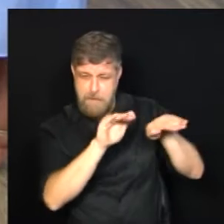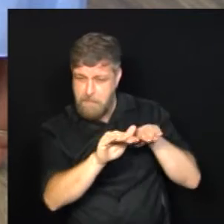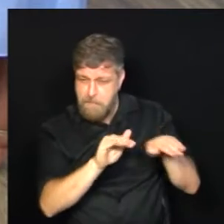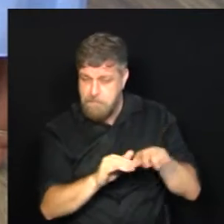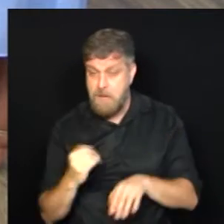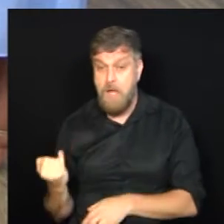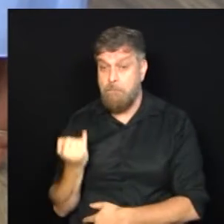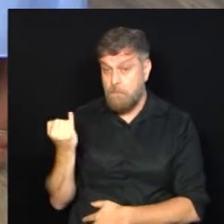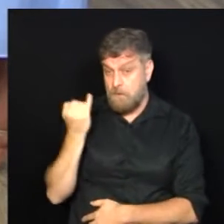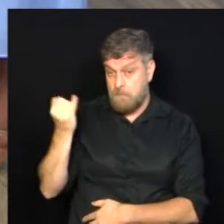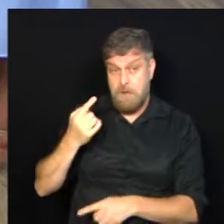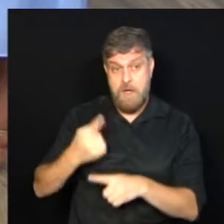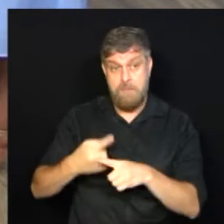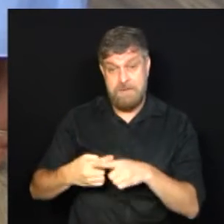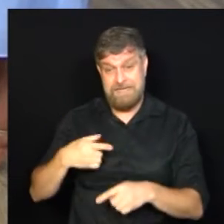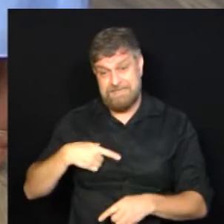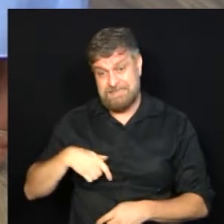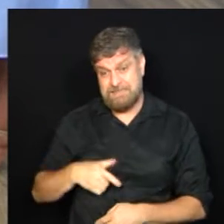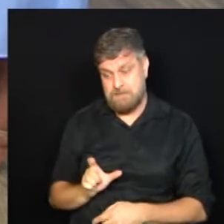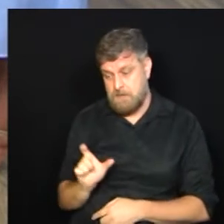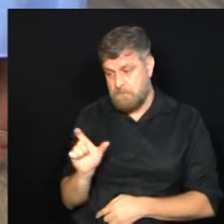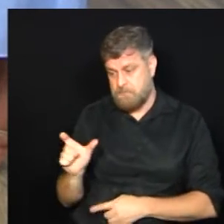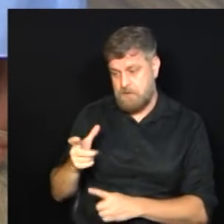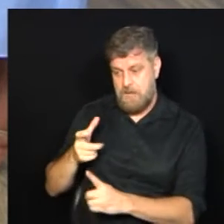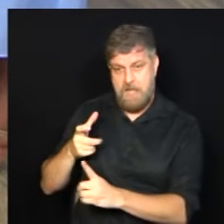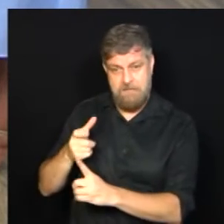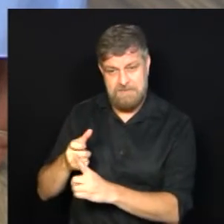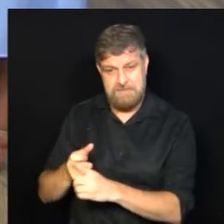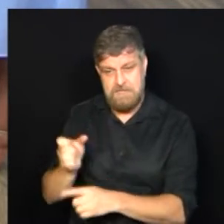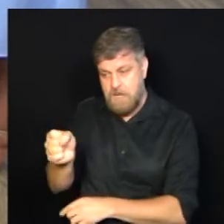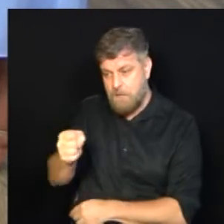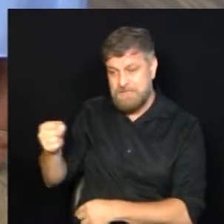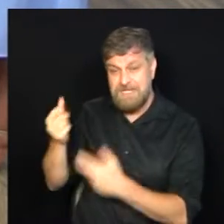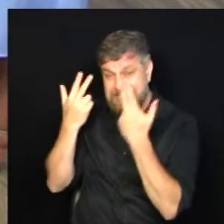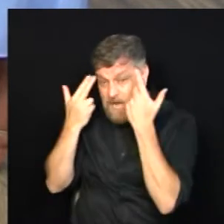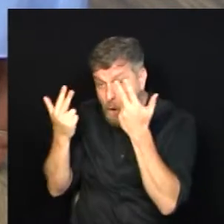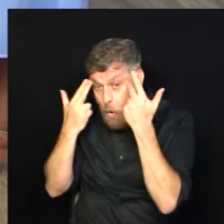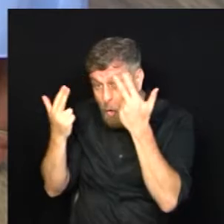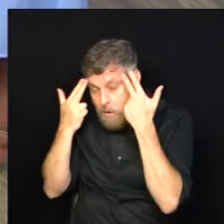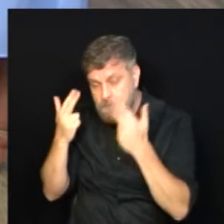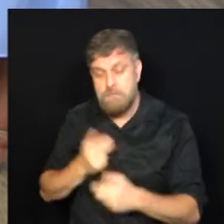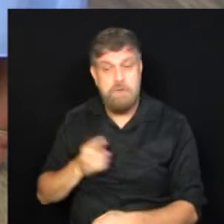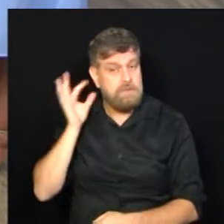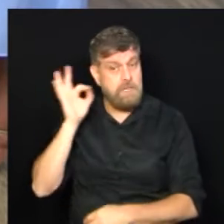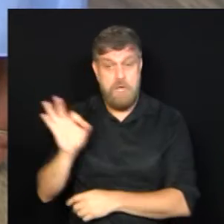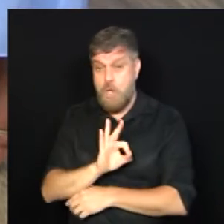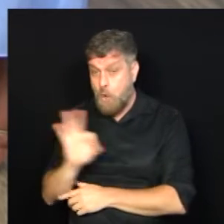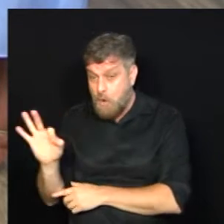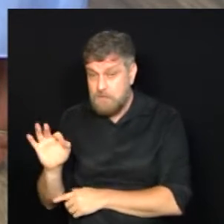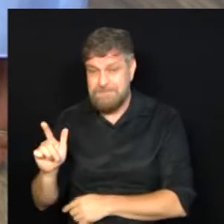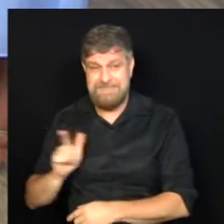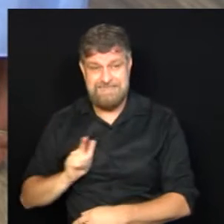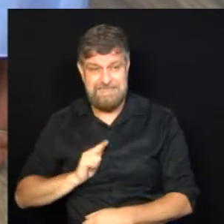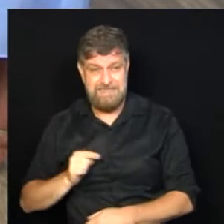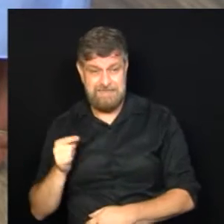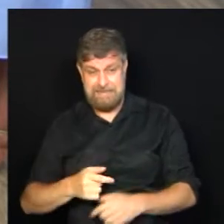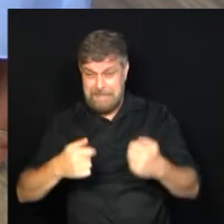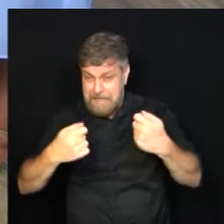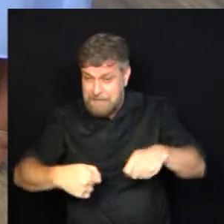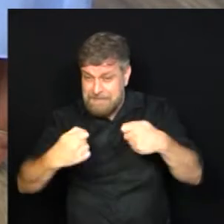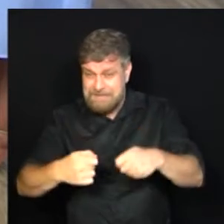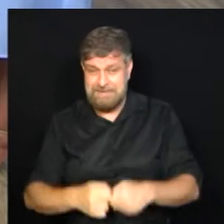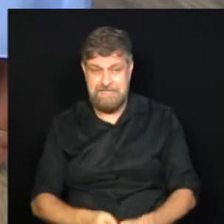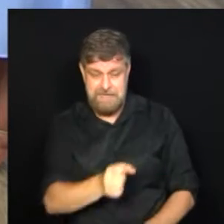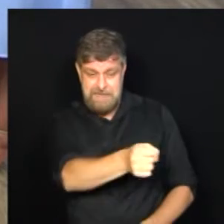se você puder deixar essa vacina em uma geladeira comum, isso é ótimo. Se você tiver que